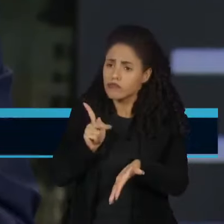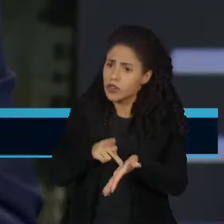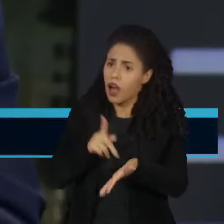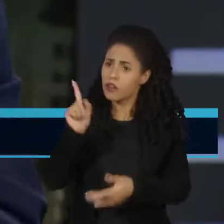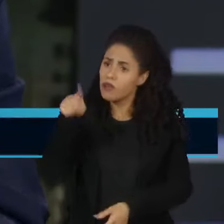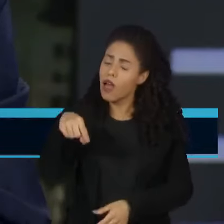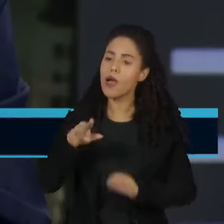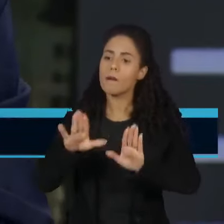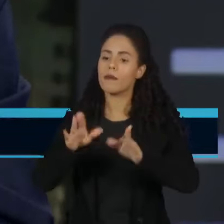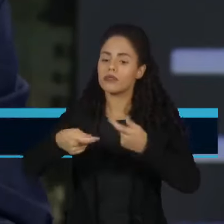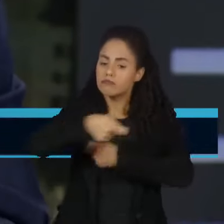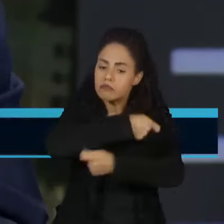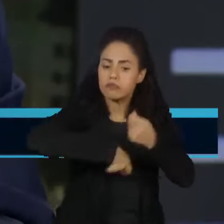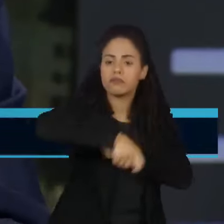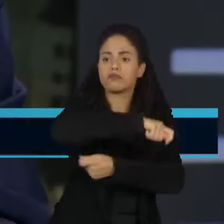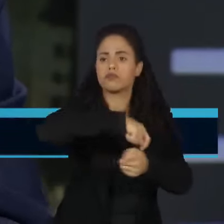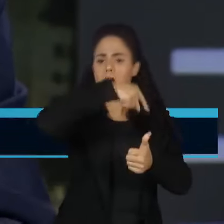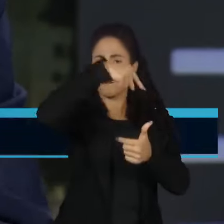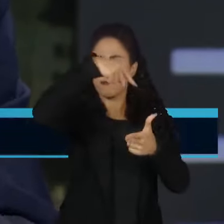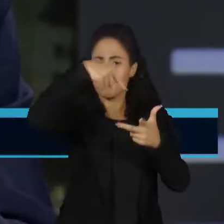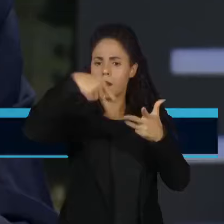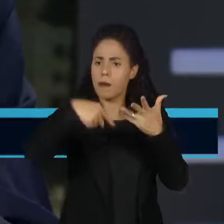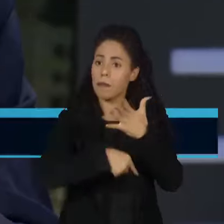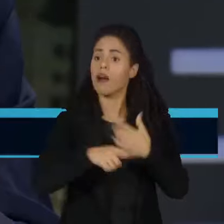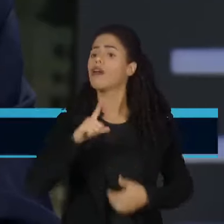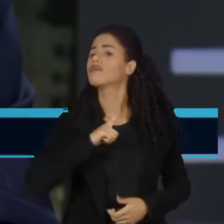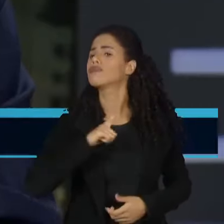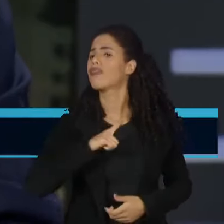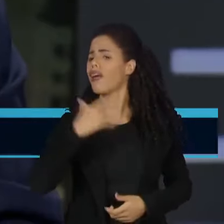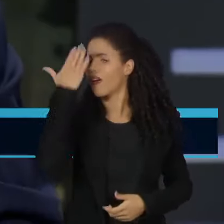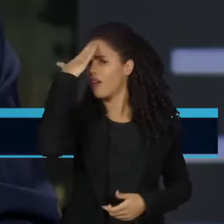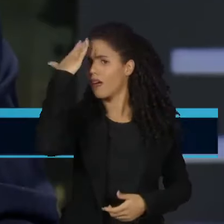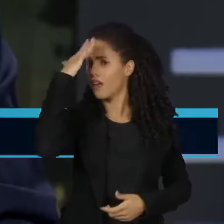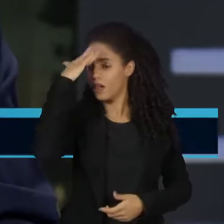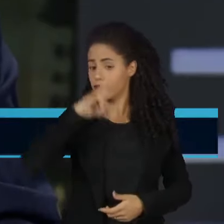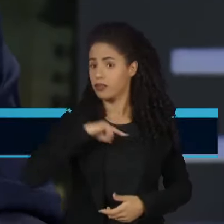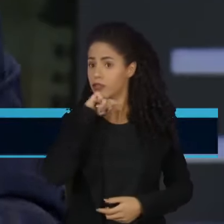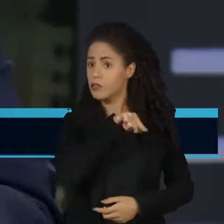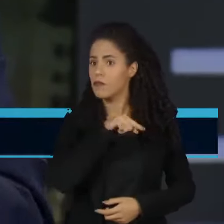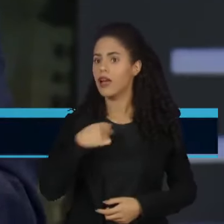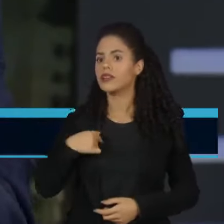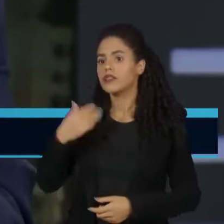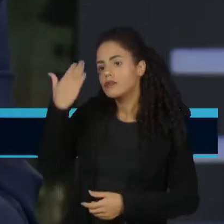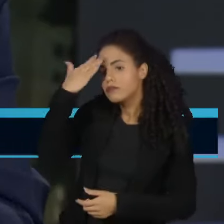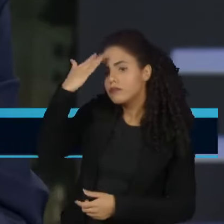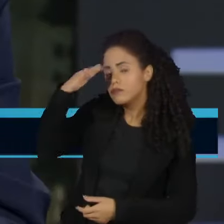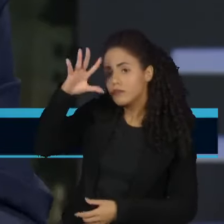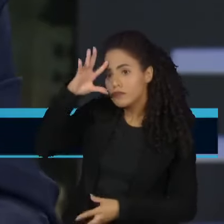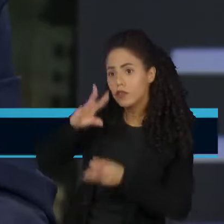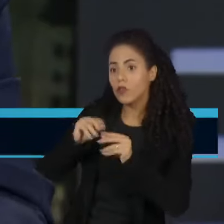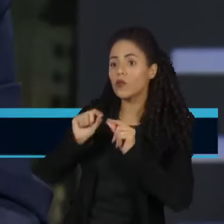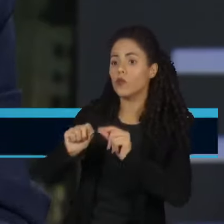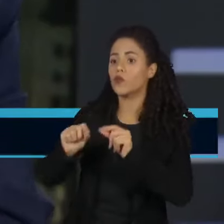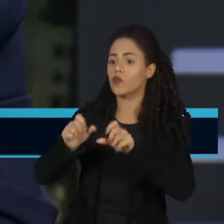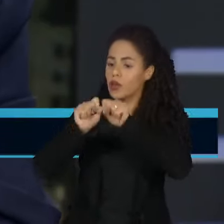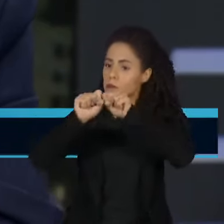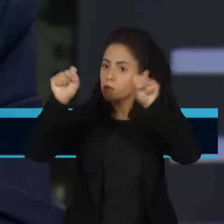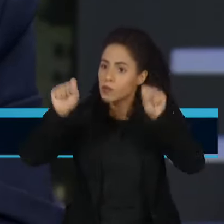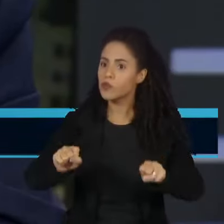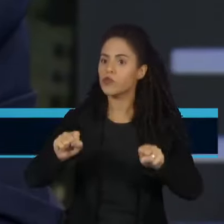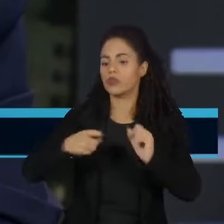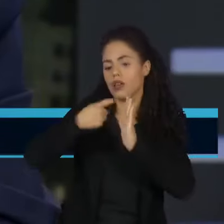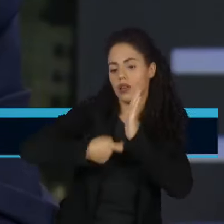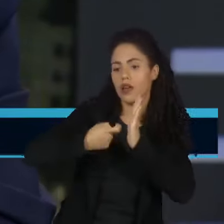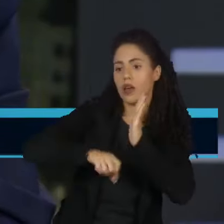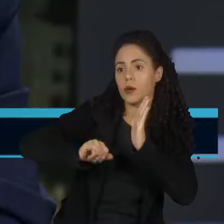porque a economia tem várias leituras, várias teorias, várias interpretações. Segundo, uma leitura, deve-se o aumento da taxa de juros, tendo em